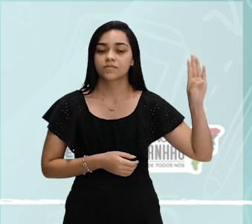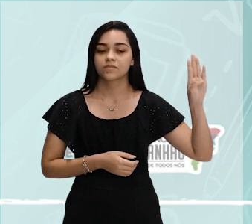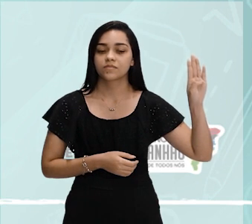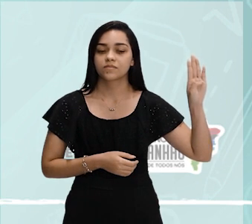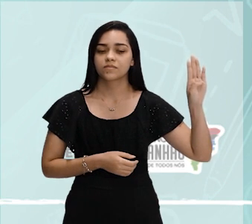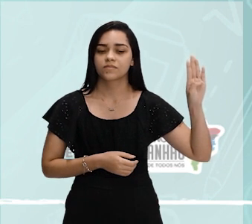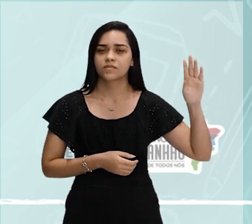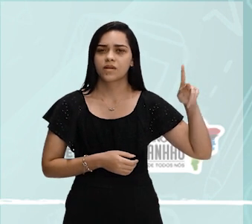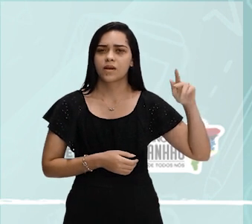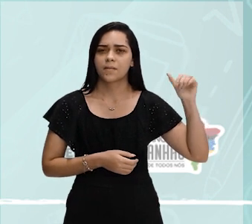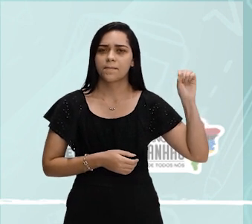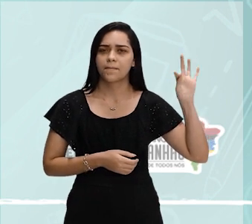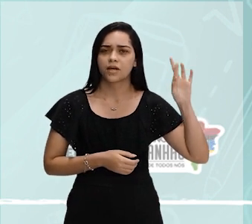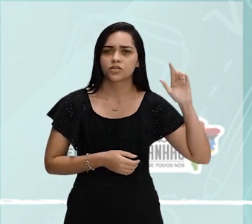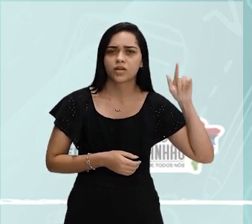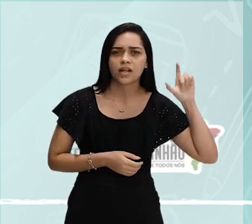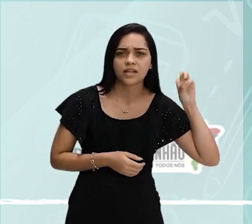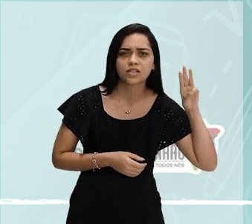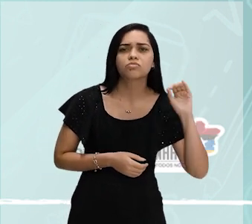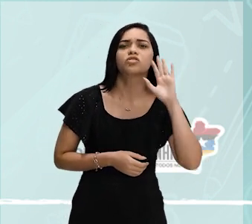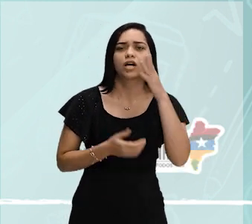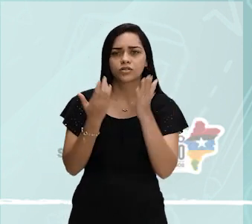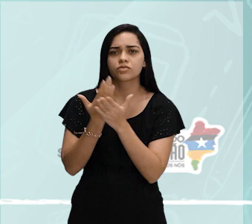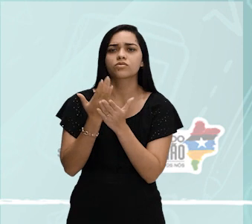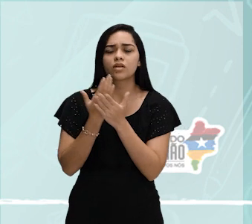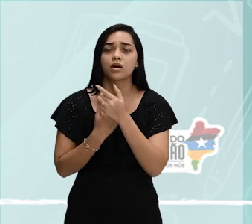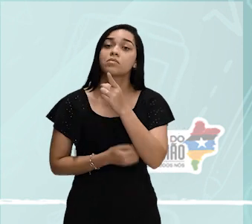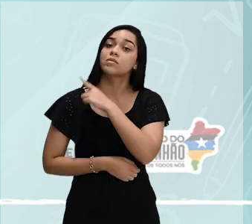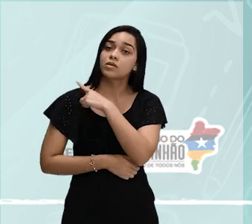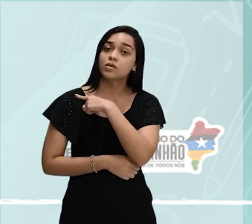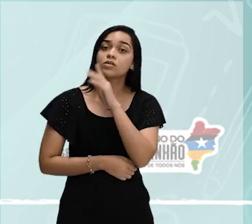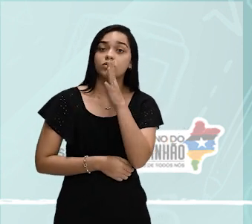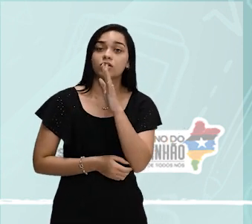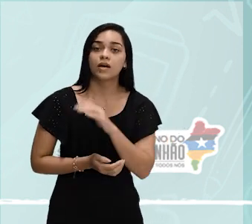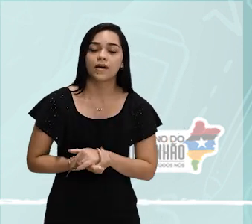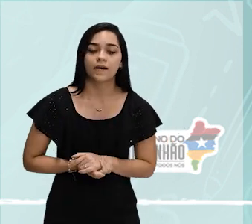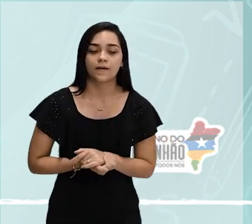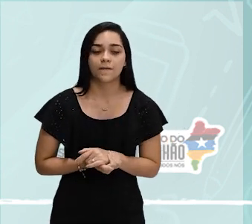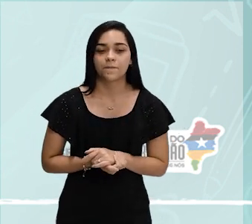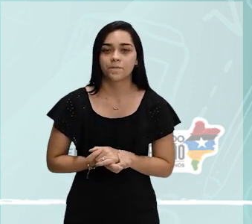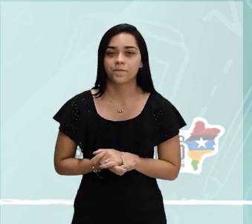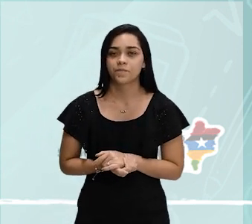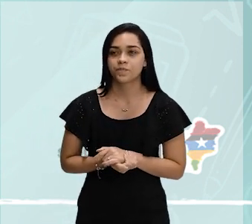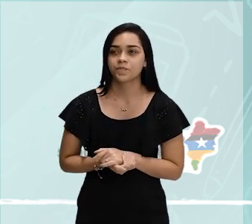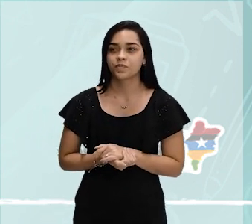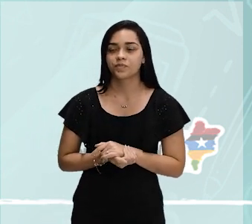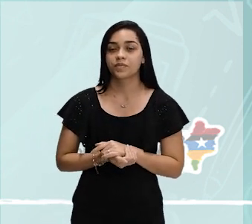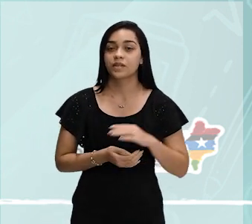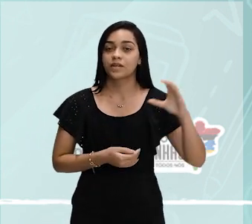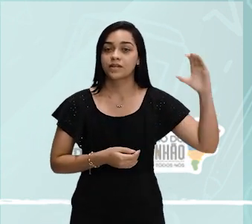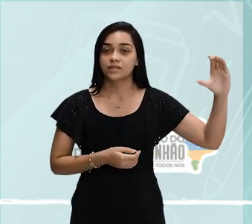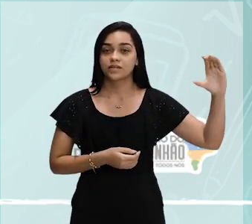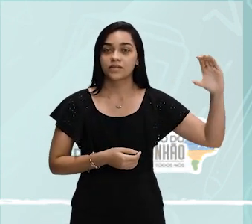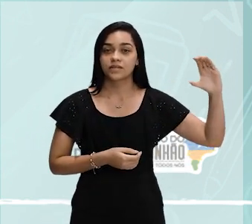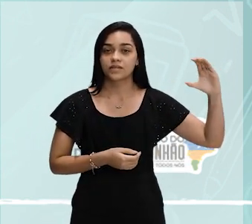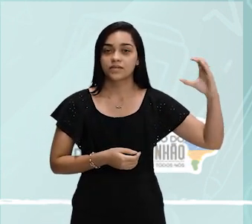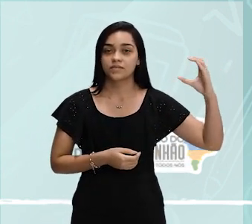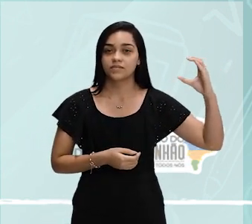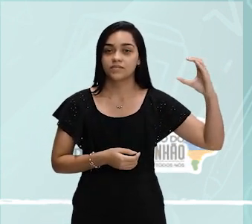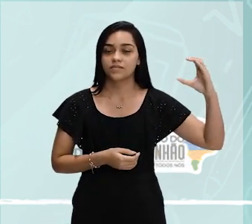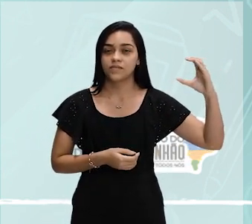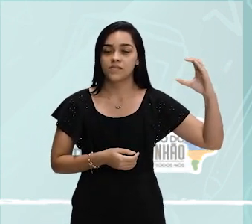meu Deus, pastoralismo vocês já estudaram. Primeiro ano, vamos acordar. Letra C,